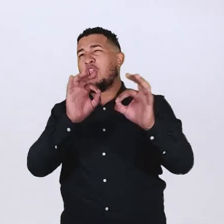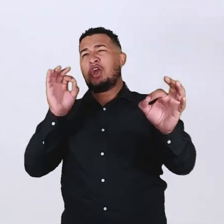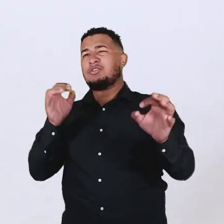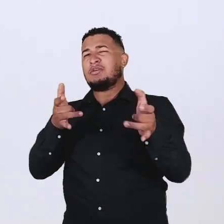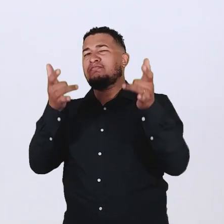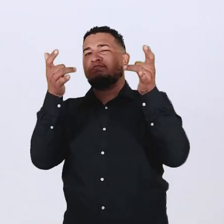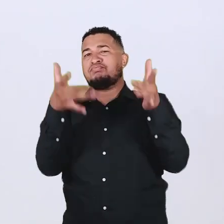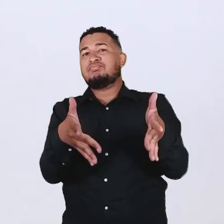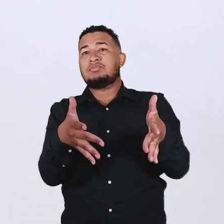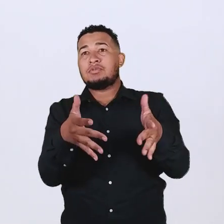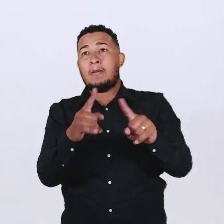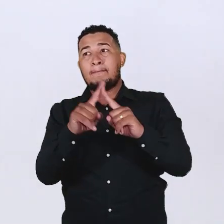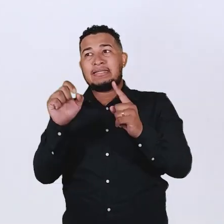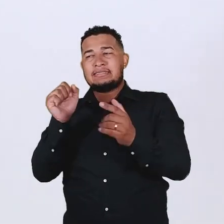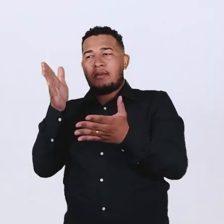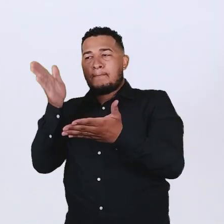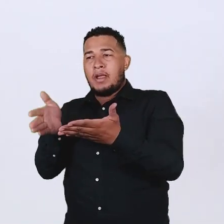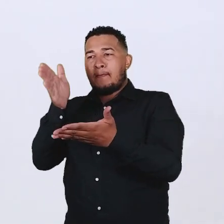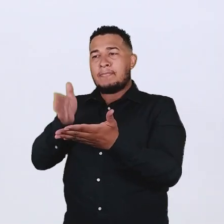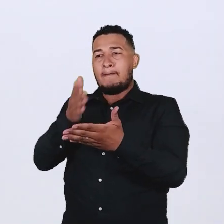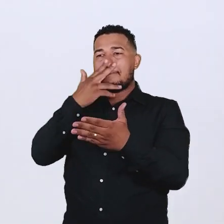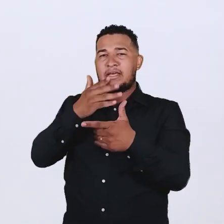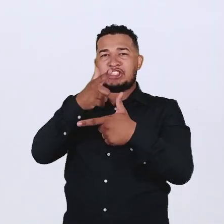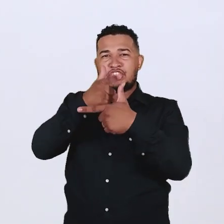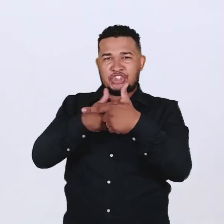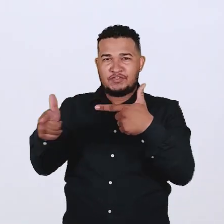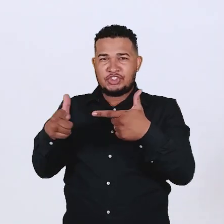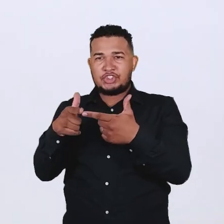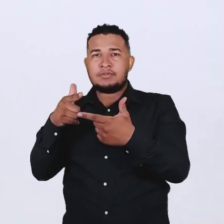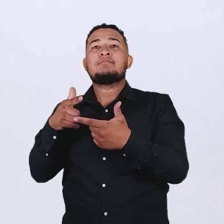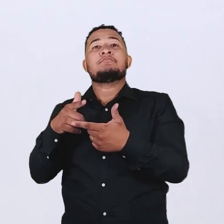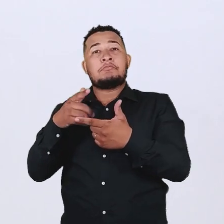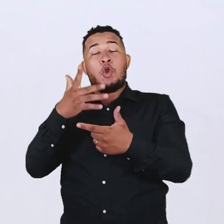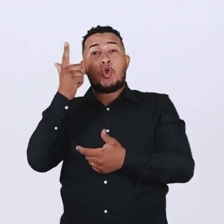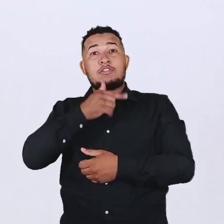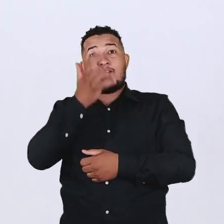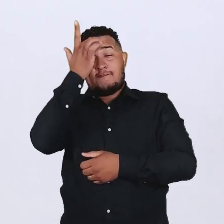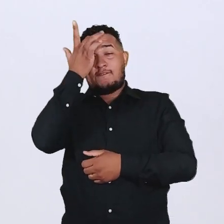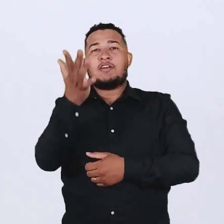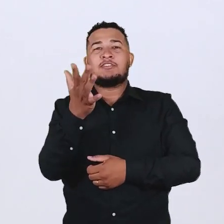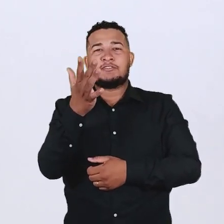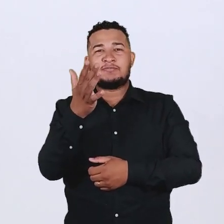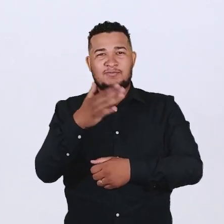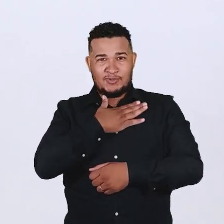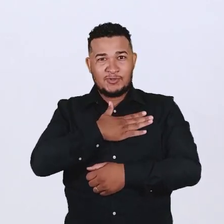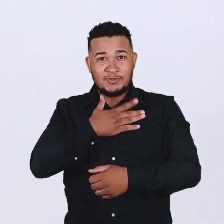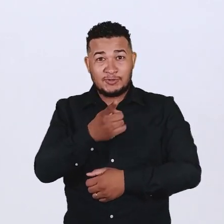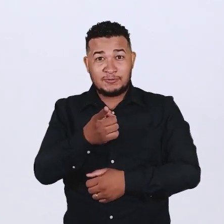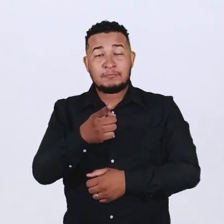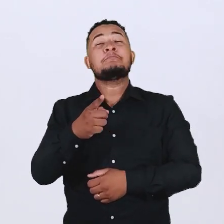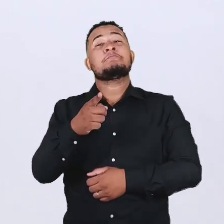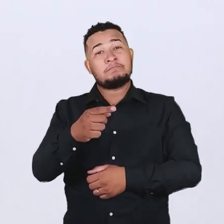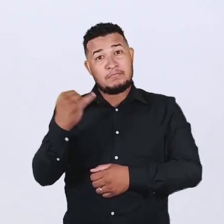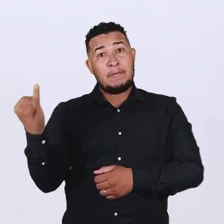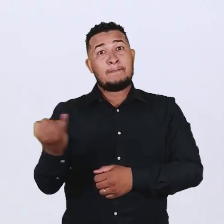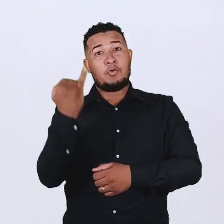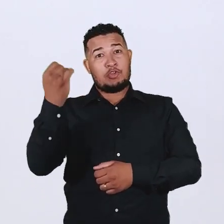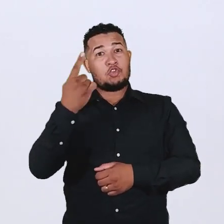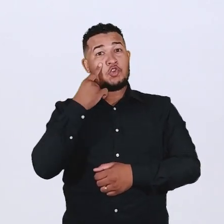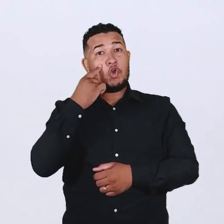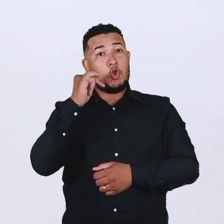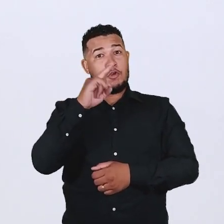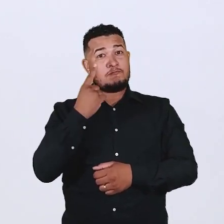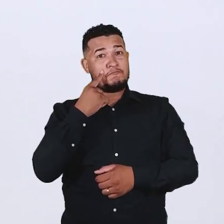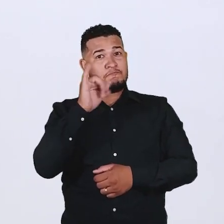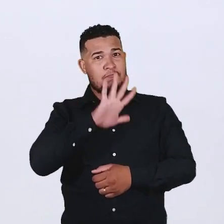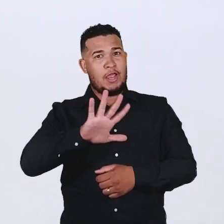você fala, eu estou muito distante. Mas quando fracionamos, fica mais fácil de nós chegarmos até lá. Gostou dessa dica? E essa dica é muito